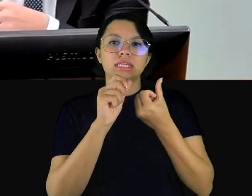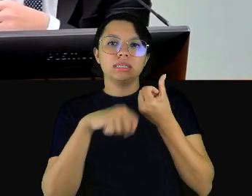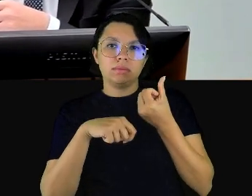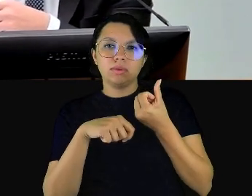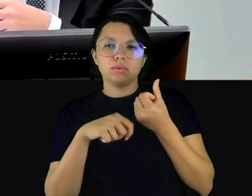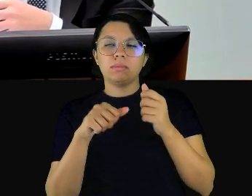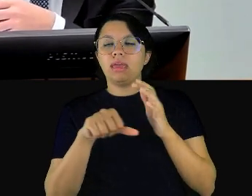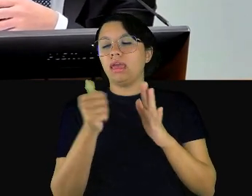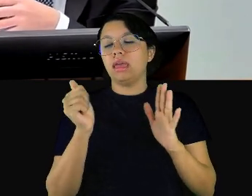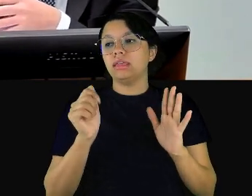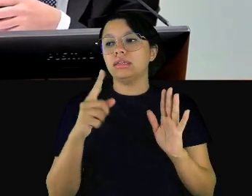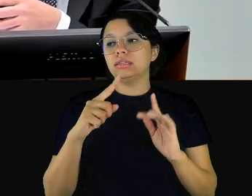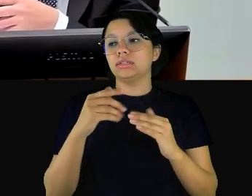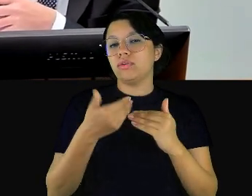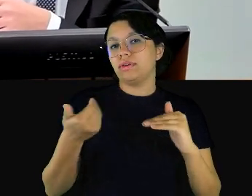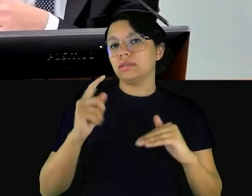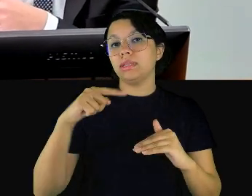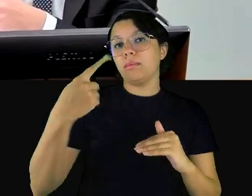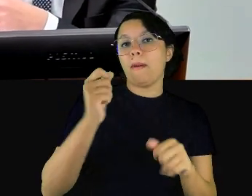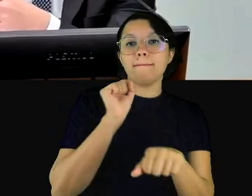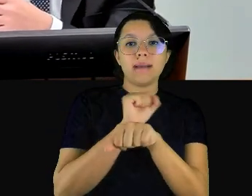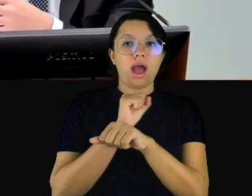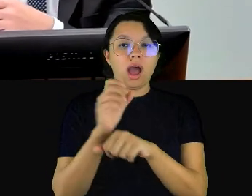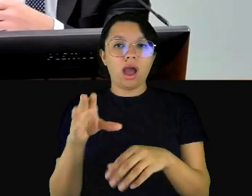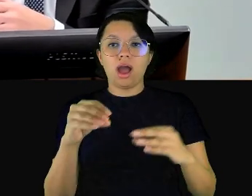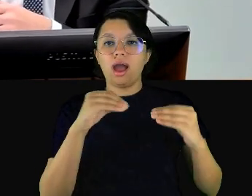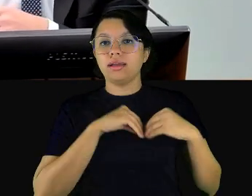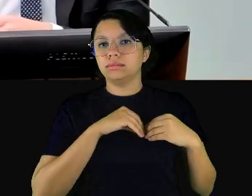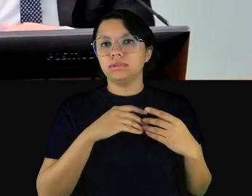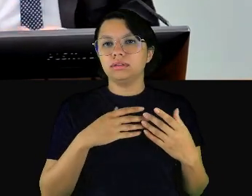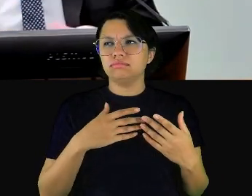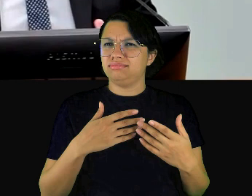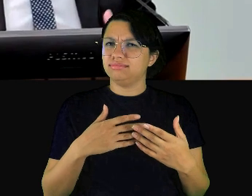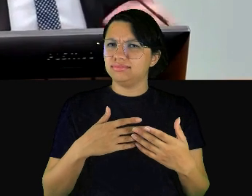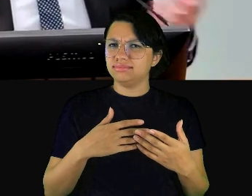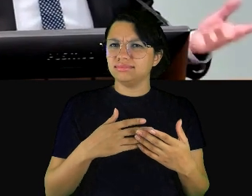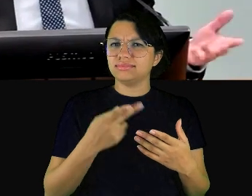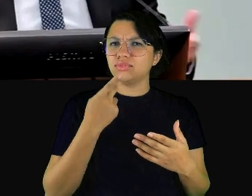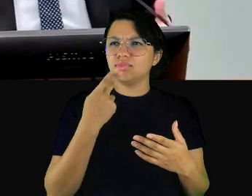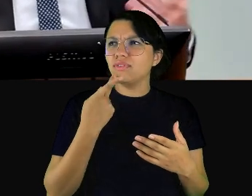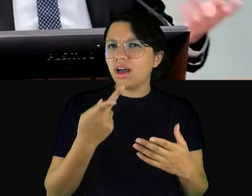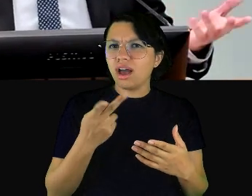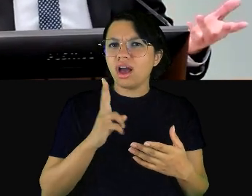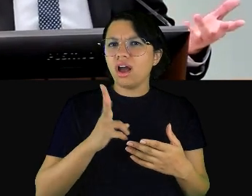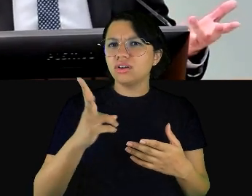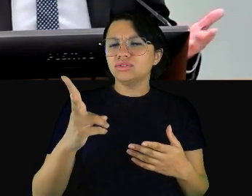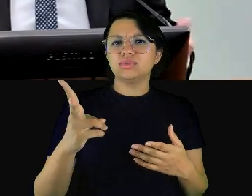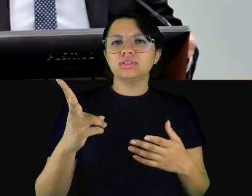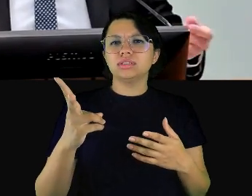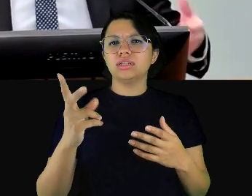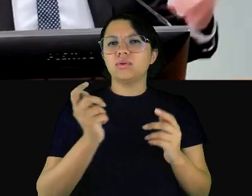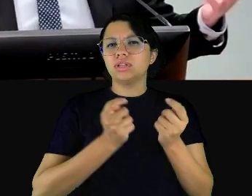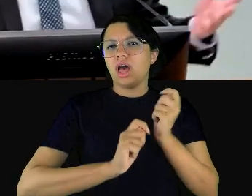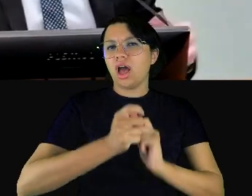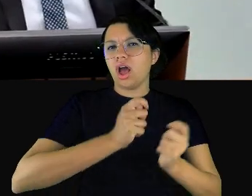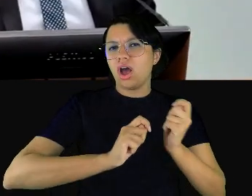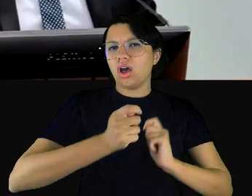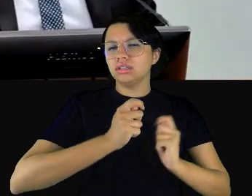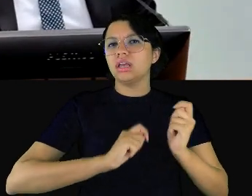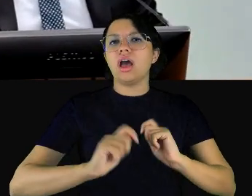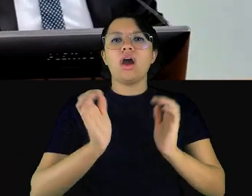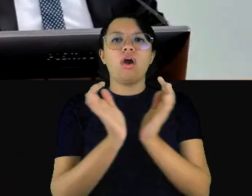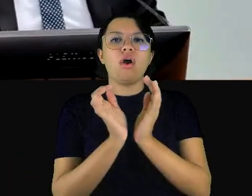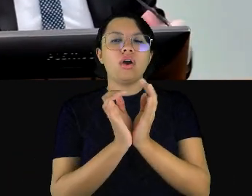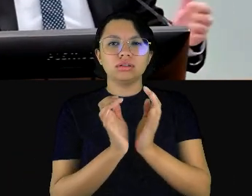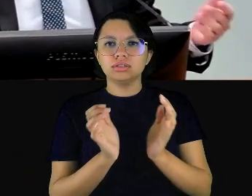afastamento, depois você para de receber. Né? E aí nós estamos falando, dentro da prevalência da negociação coletiva, né,